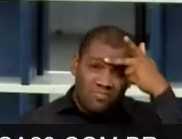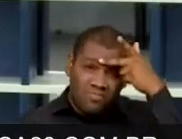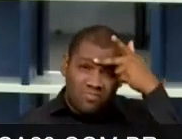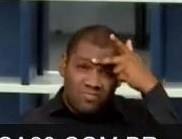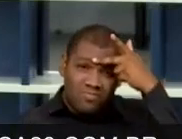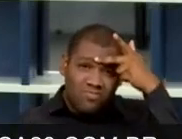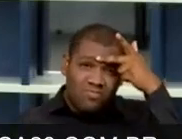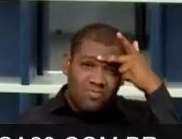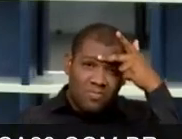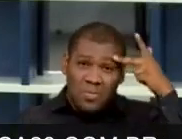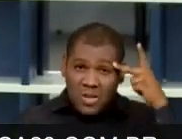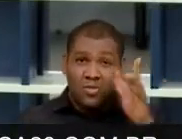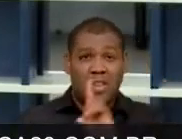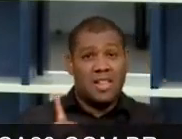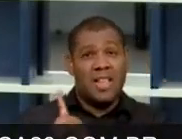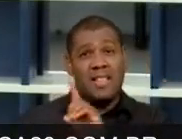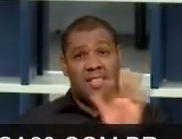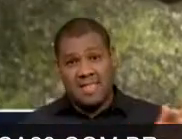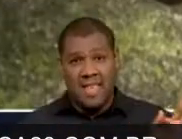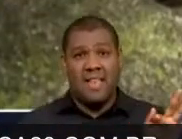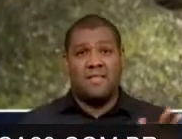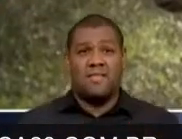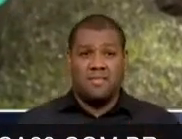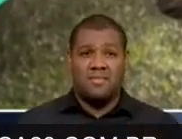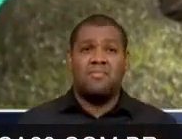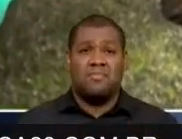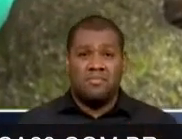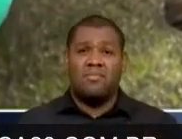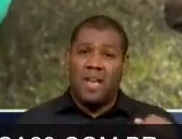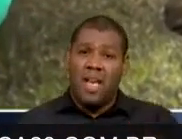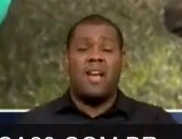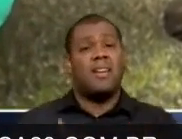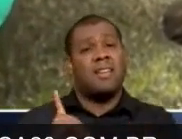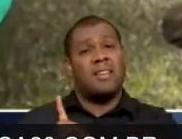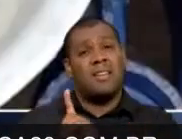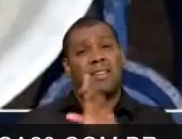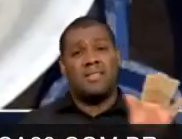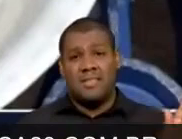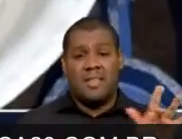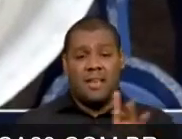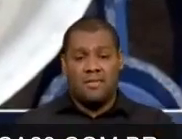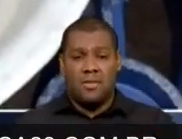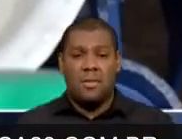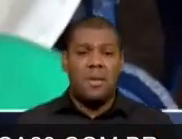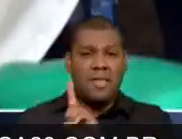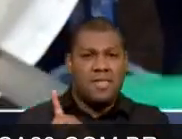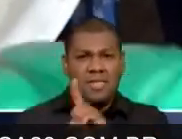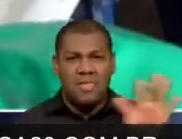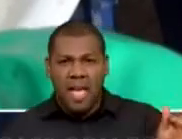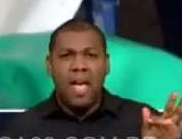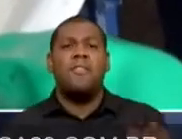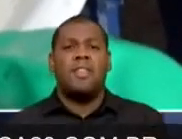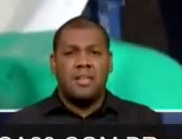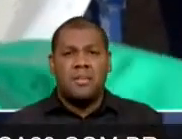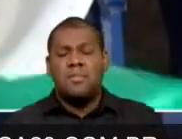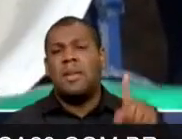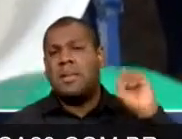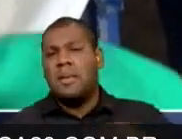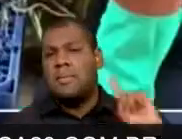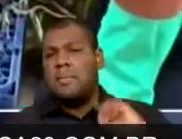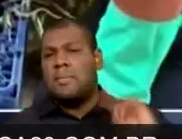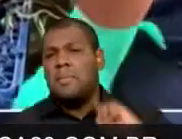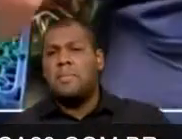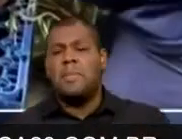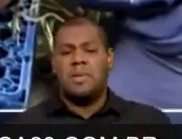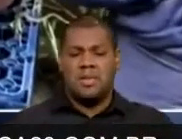no Distrito Federal, que é a unidade da federação com o maior número de casos por habitantes, e também em Minas Gerais, que é o estado